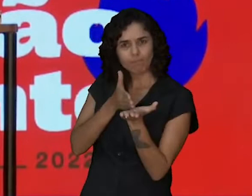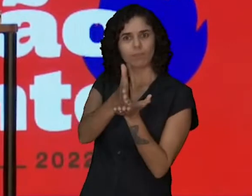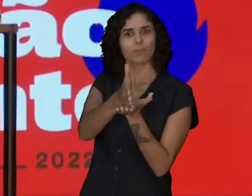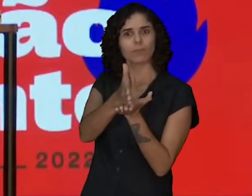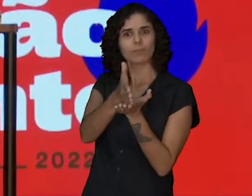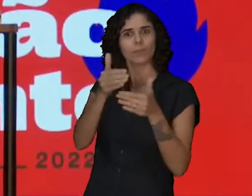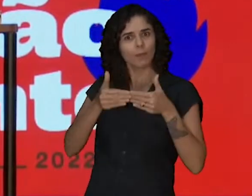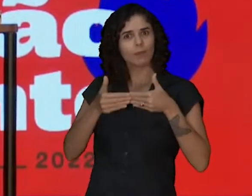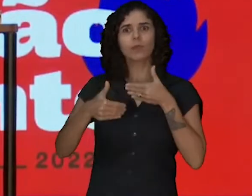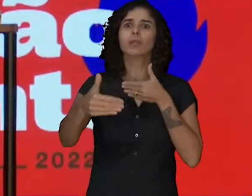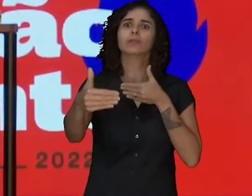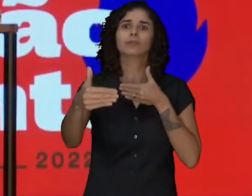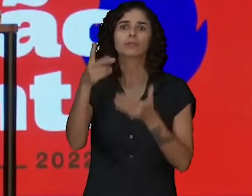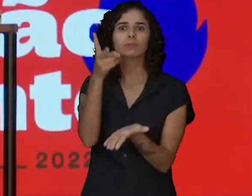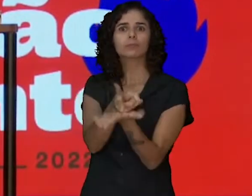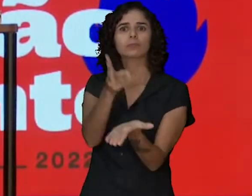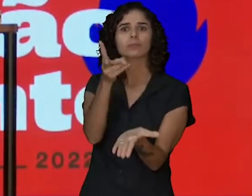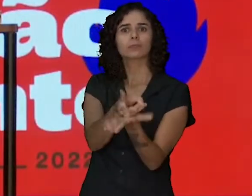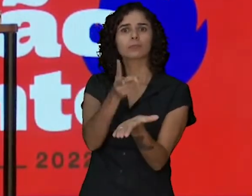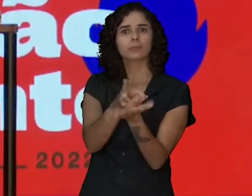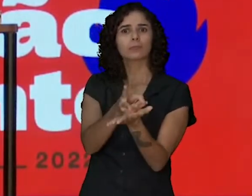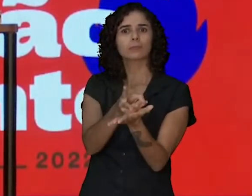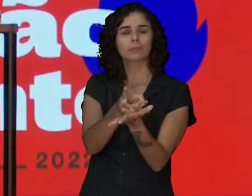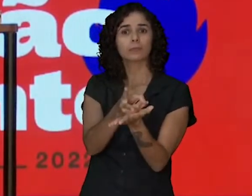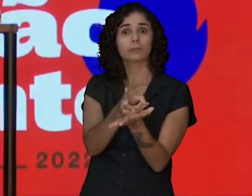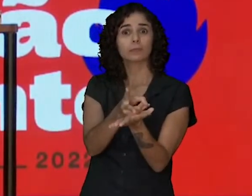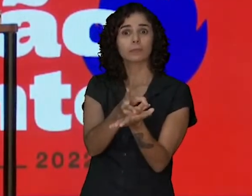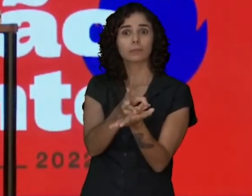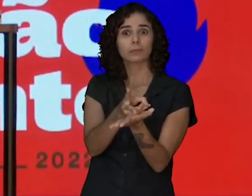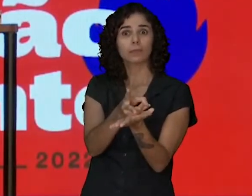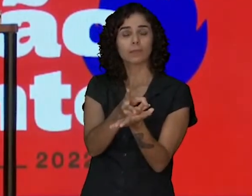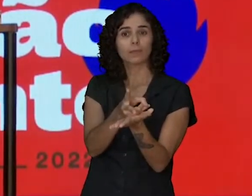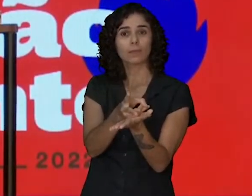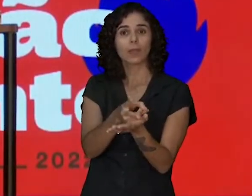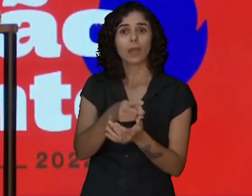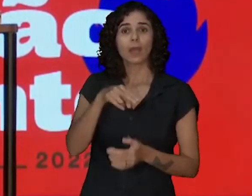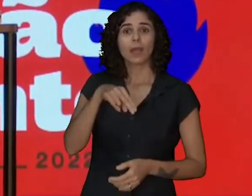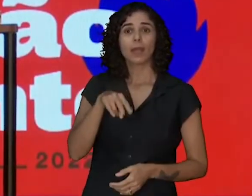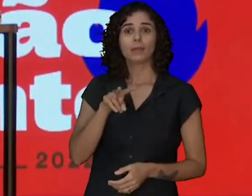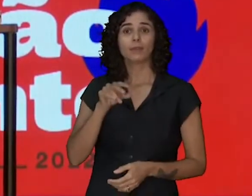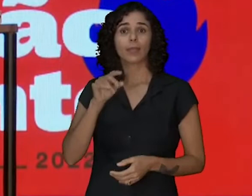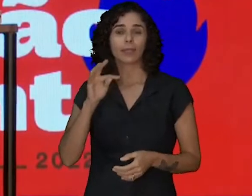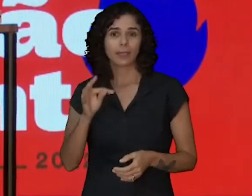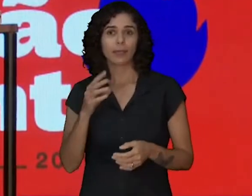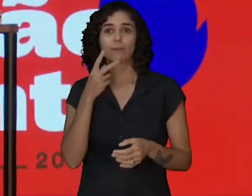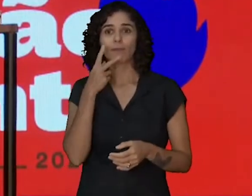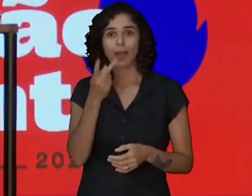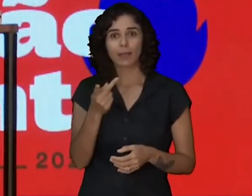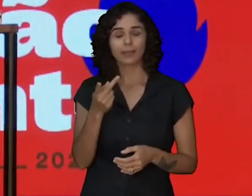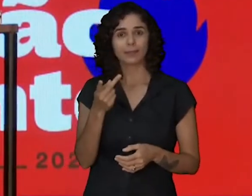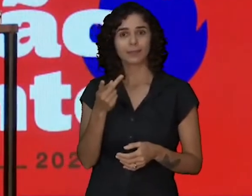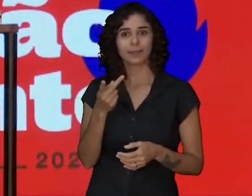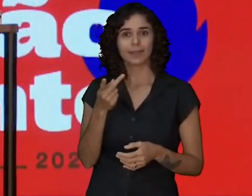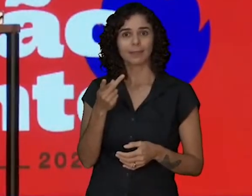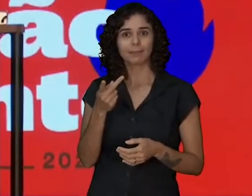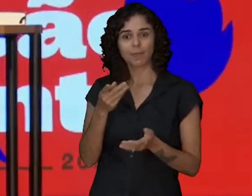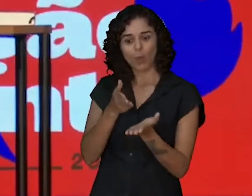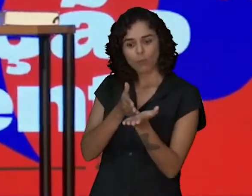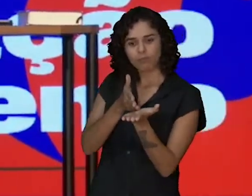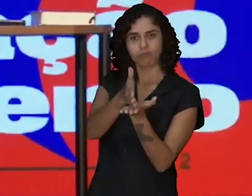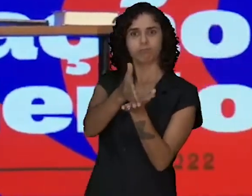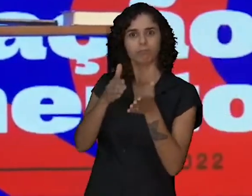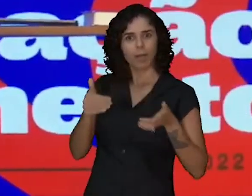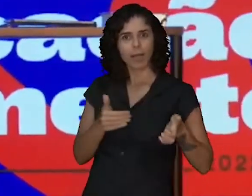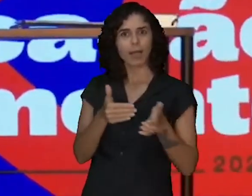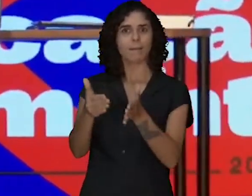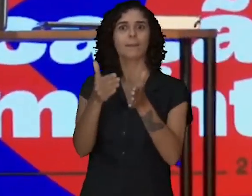perseverança a corrida que nos é proposta. Na NVT diz: a corrida que foi posta diante de nós.